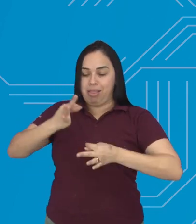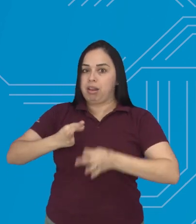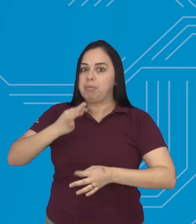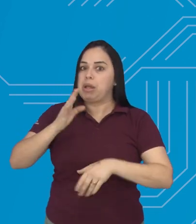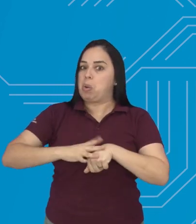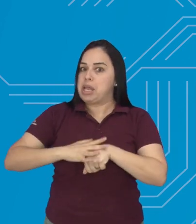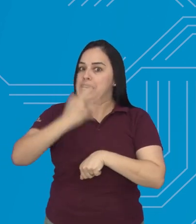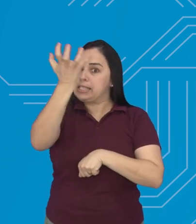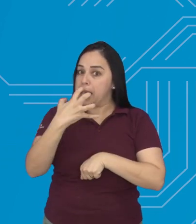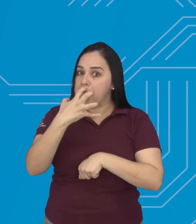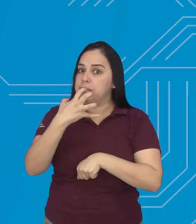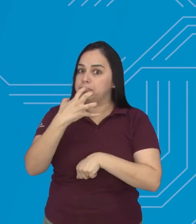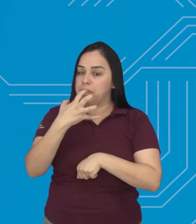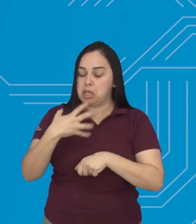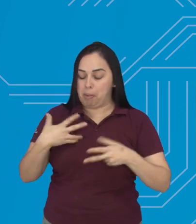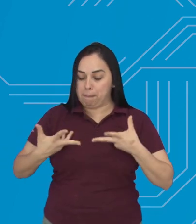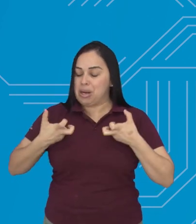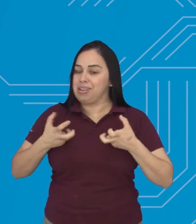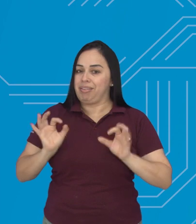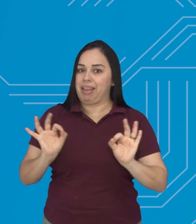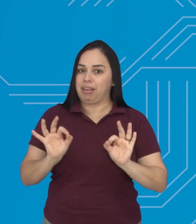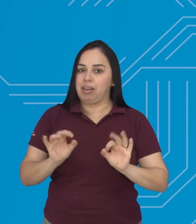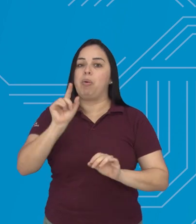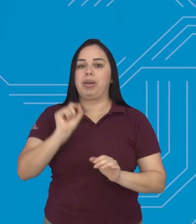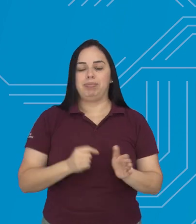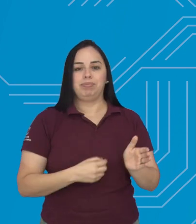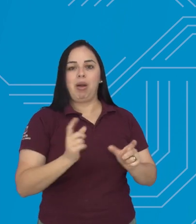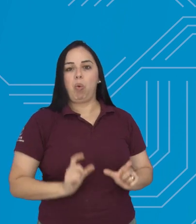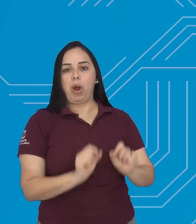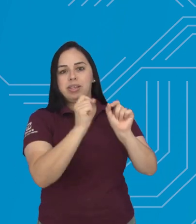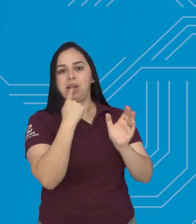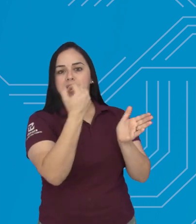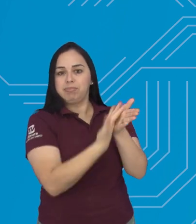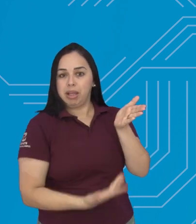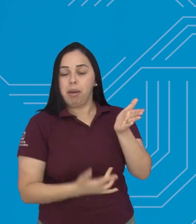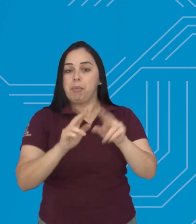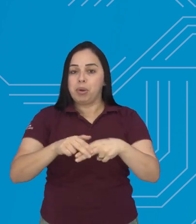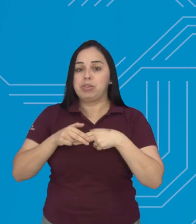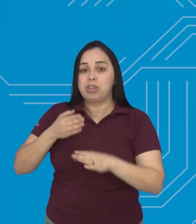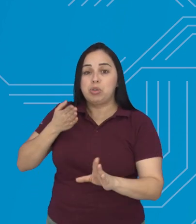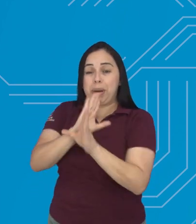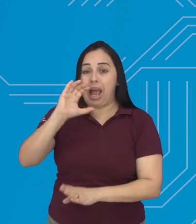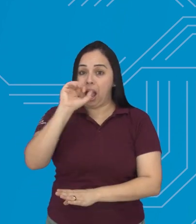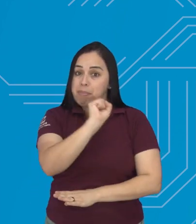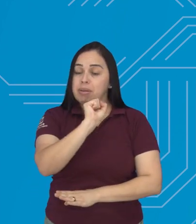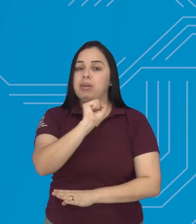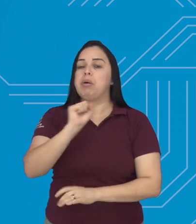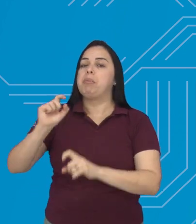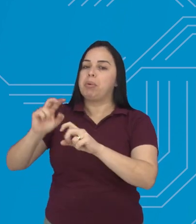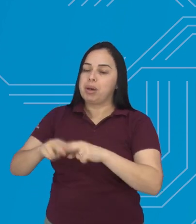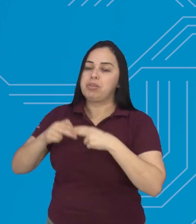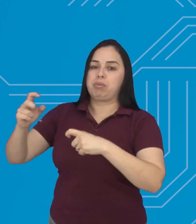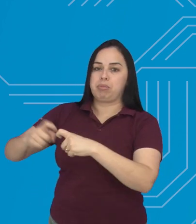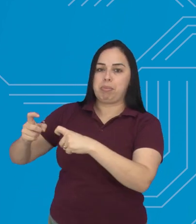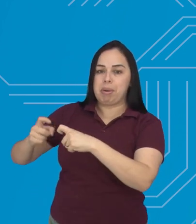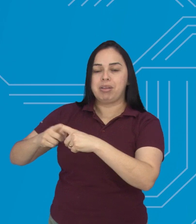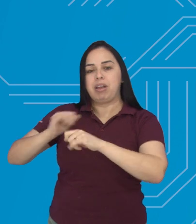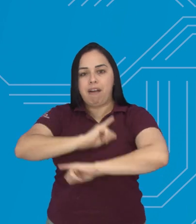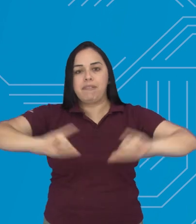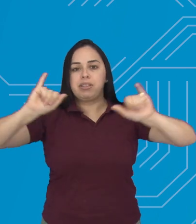de perto o serviço do Conselho Tutelar e entende que o órgão é de extrema importância para dar suporte às famílias da cidade.